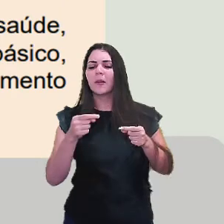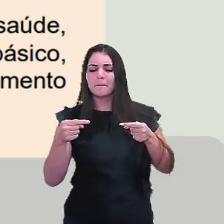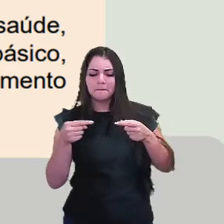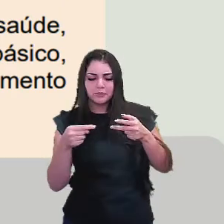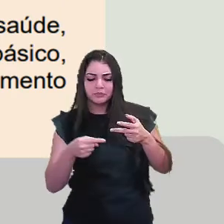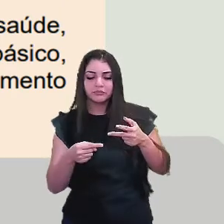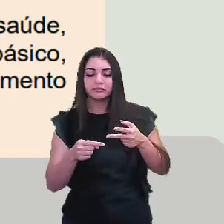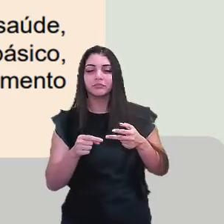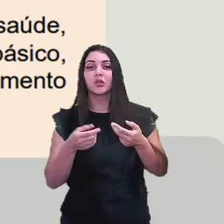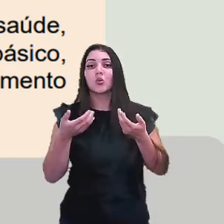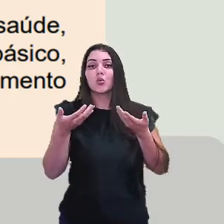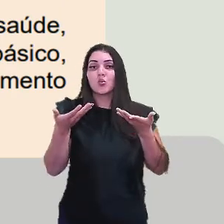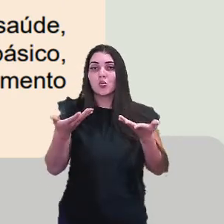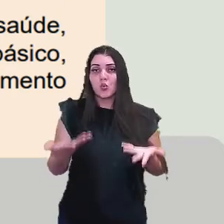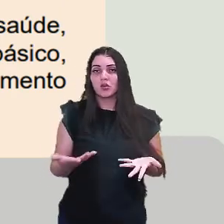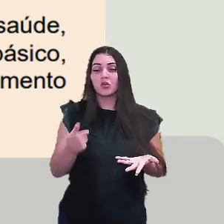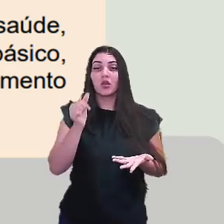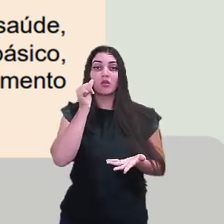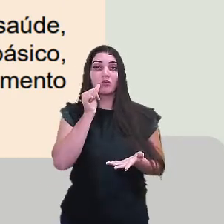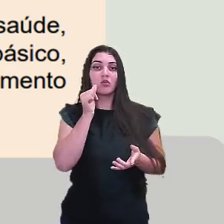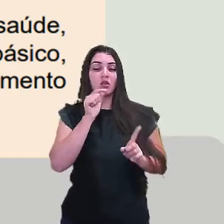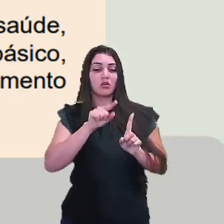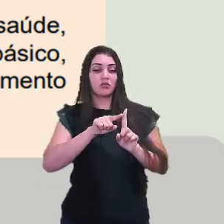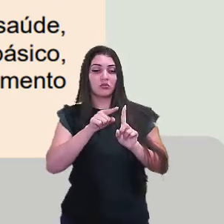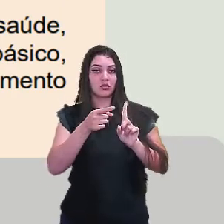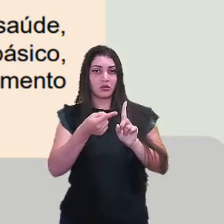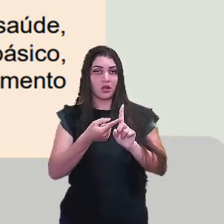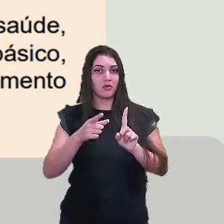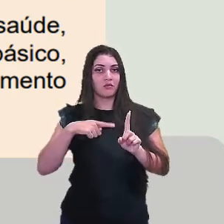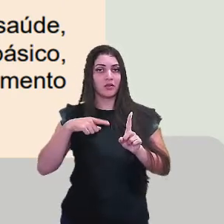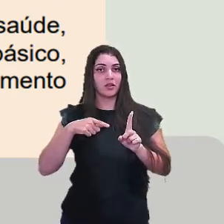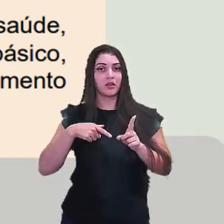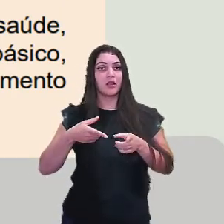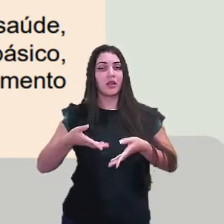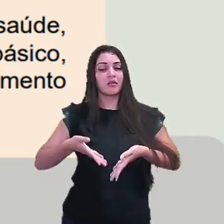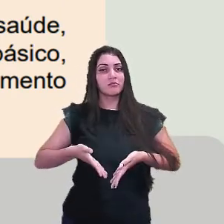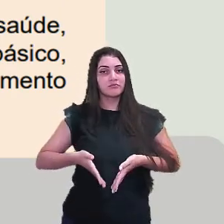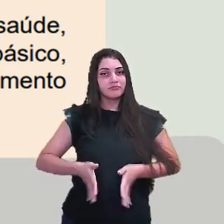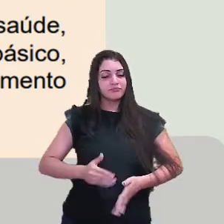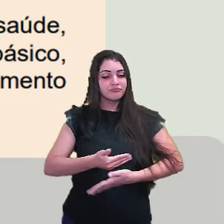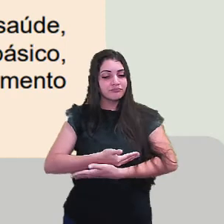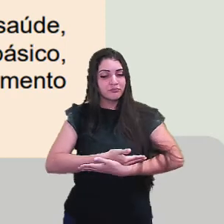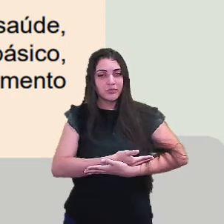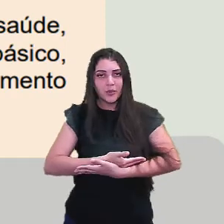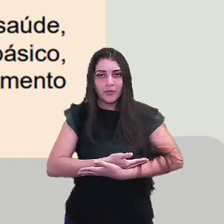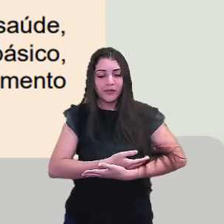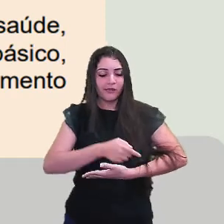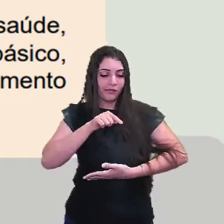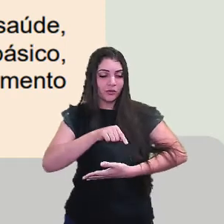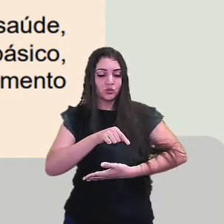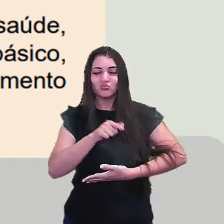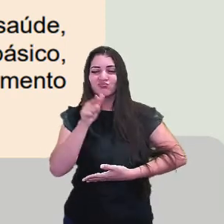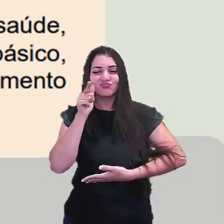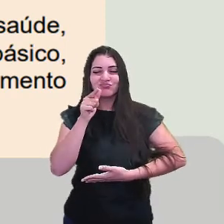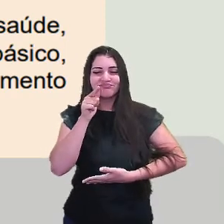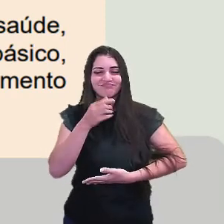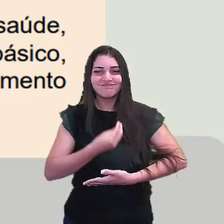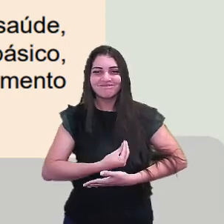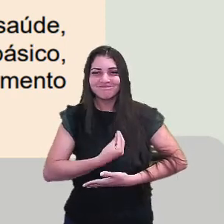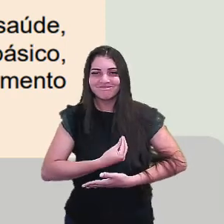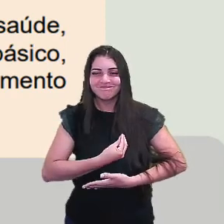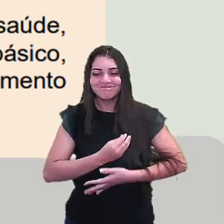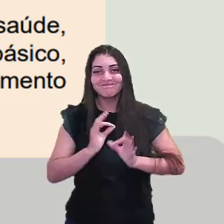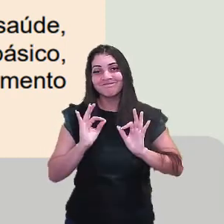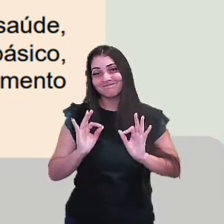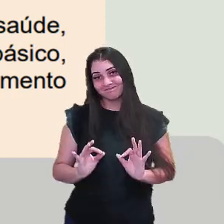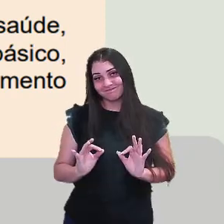pontual, que é quando as mulheres grávidas vão ter bebês e os bebês, infelizmente, não conseguem sobreviver, né?